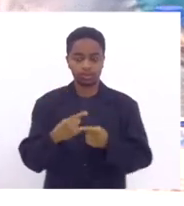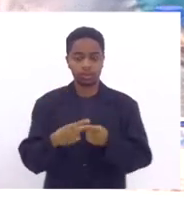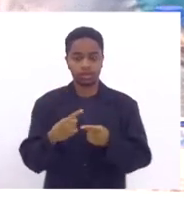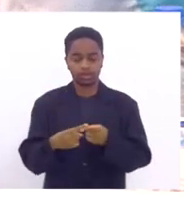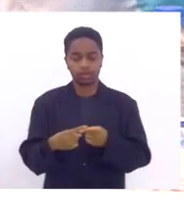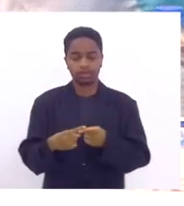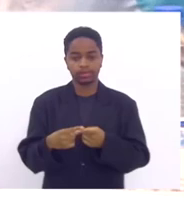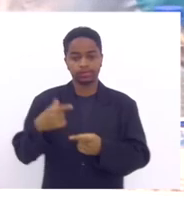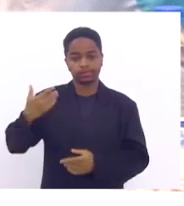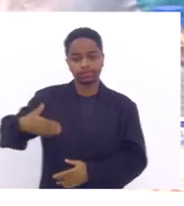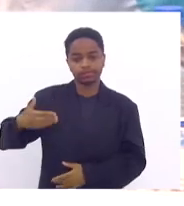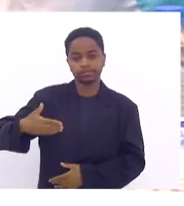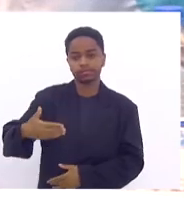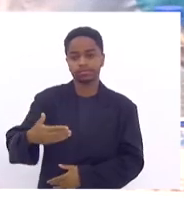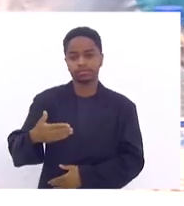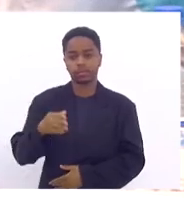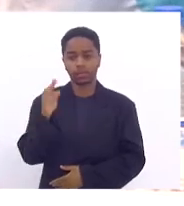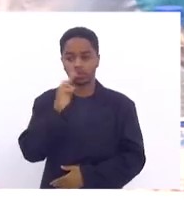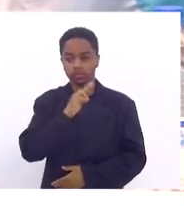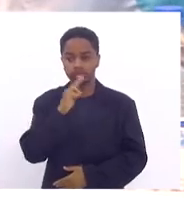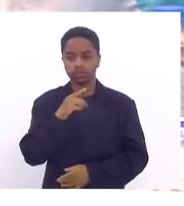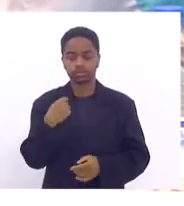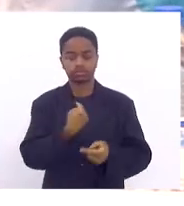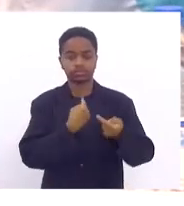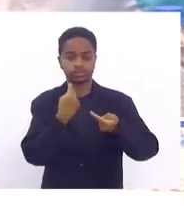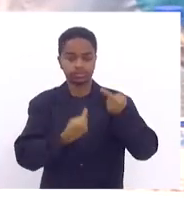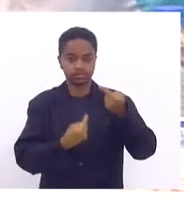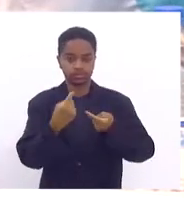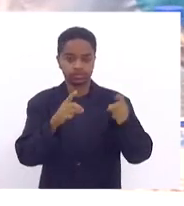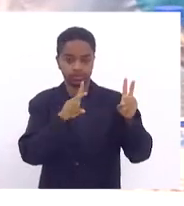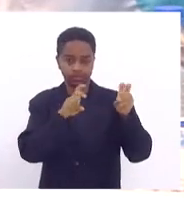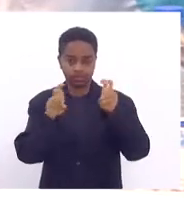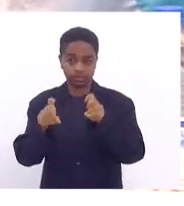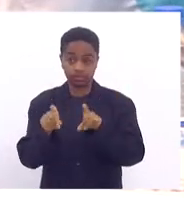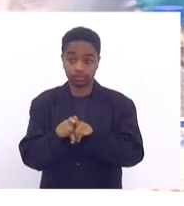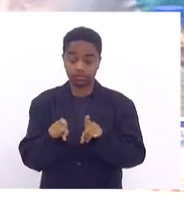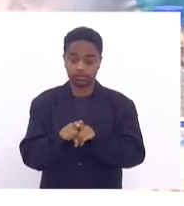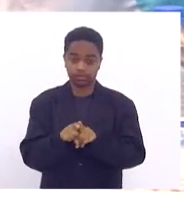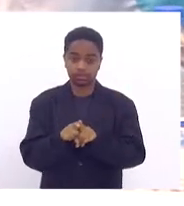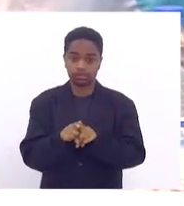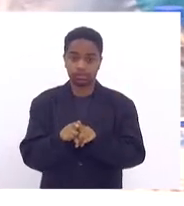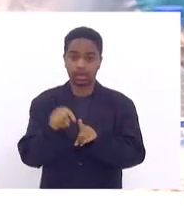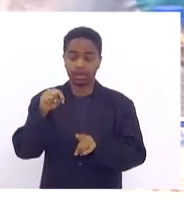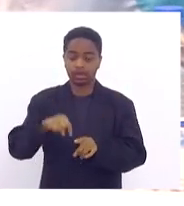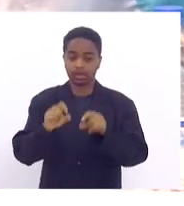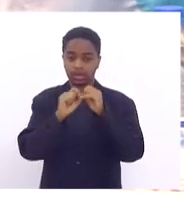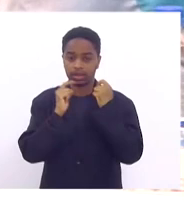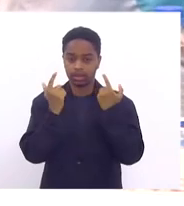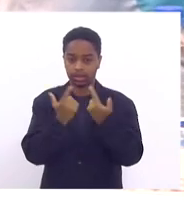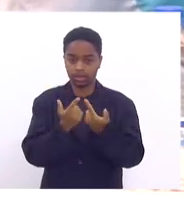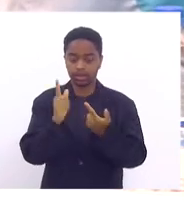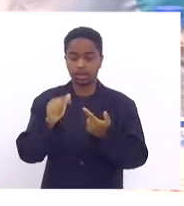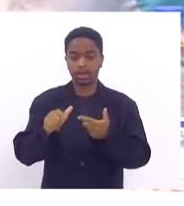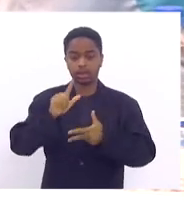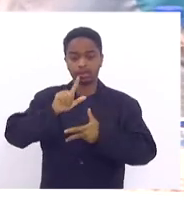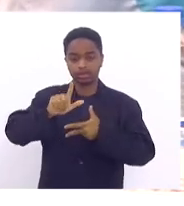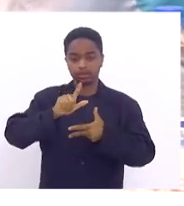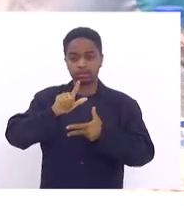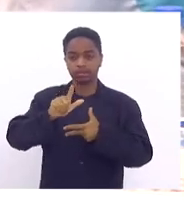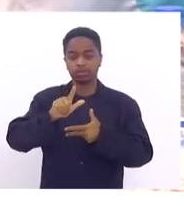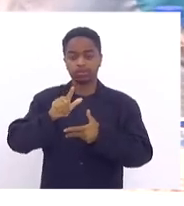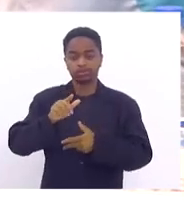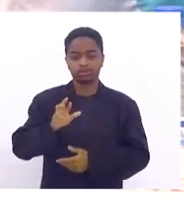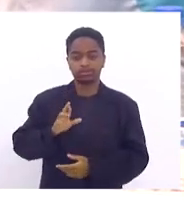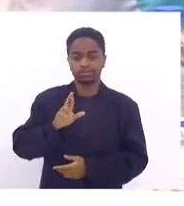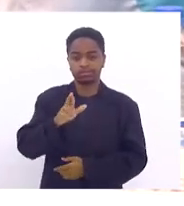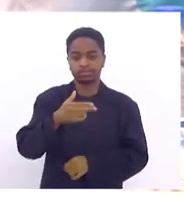cada vez mais é urgente tratarmos desses assuntos estabelecermos e alerge por ser um poder legislativo de expressão Nacional por